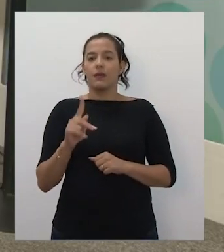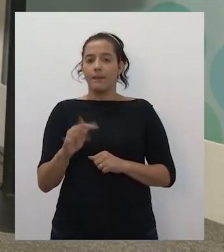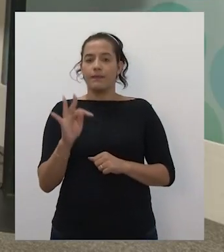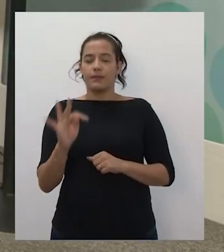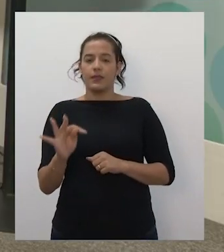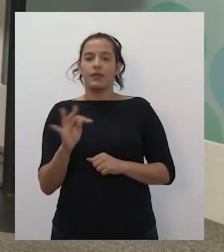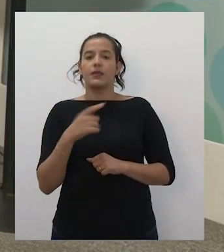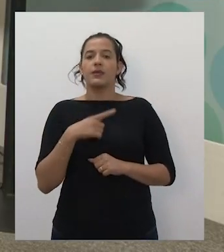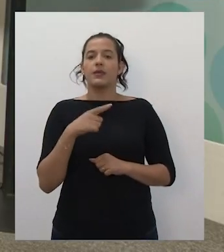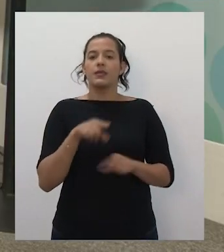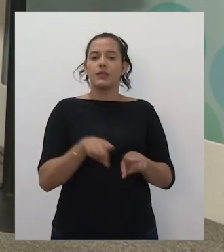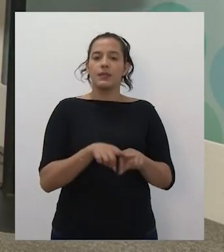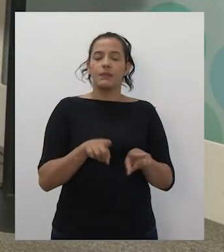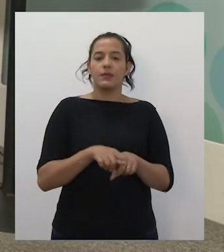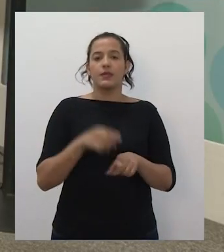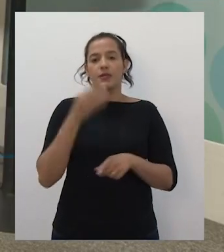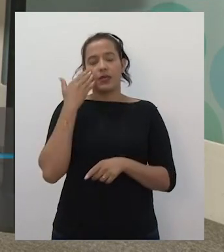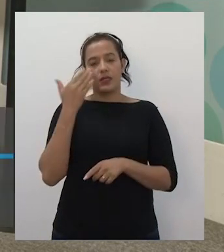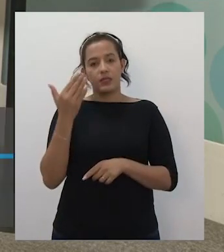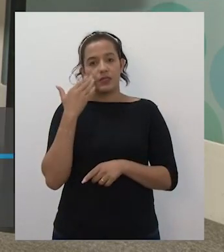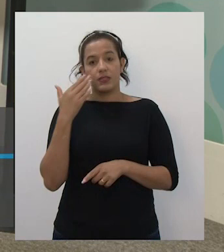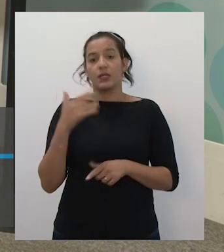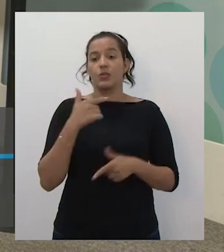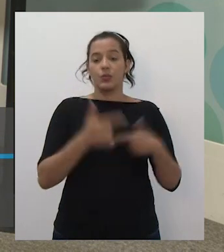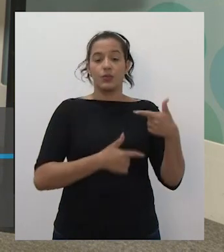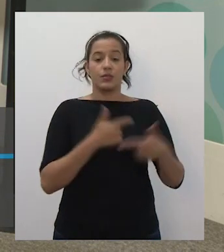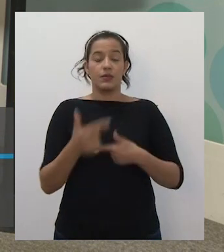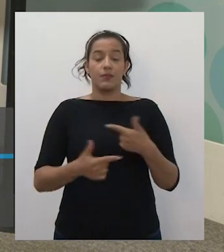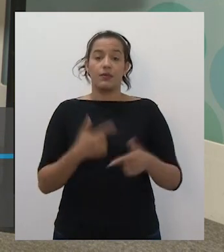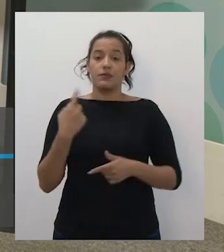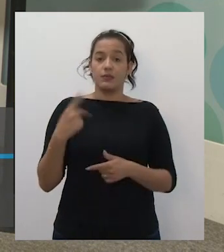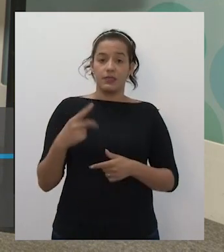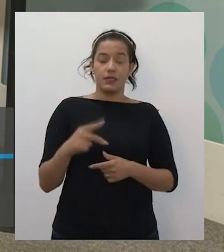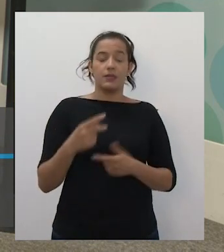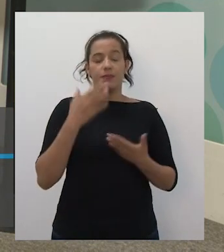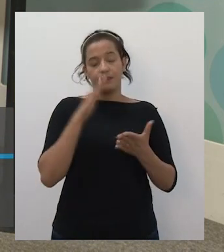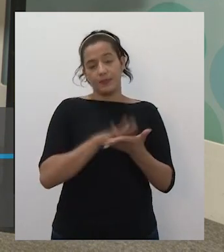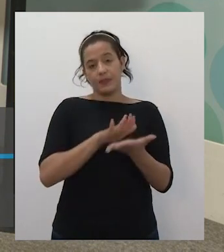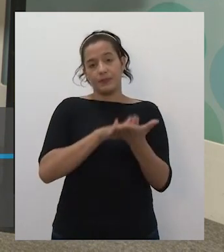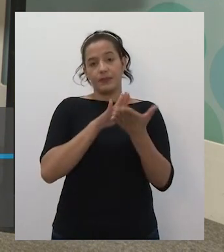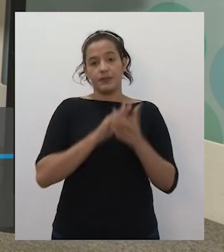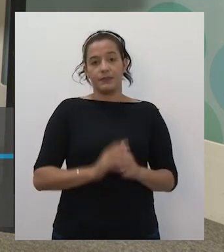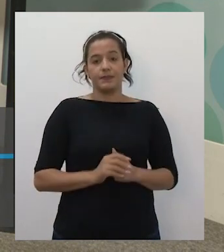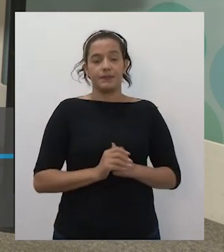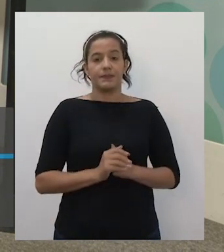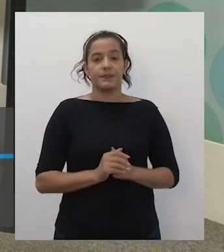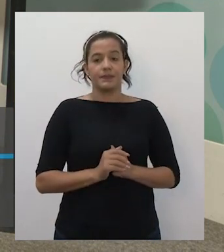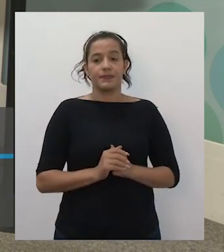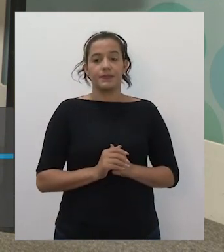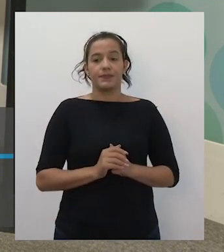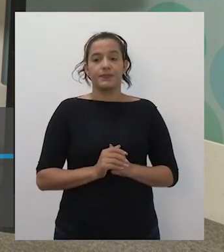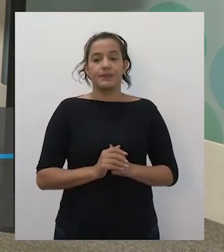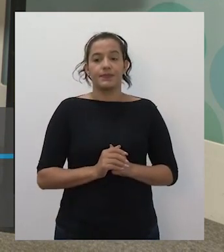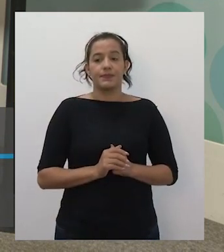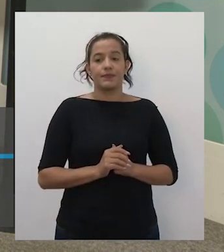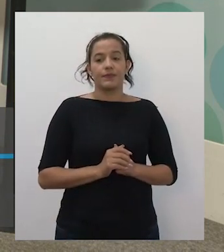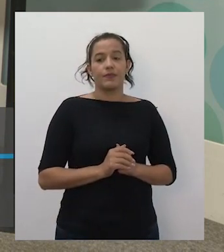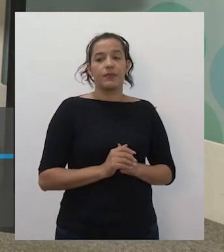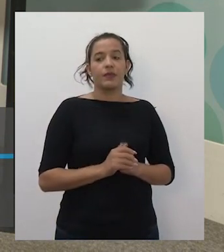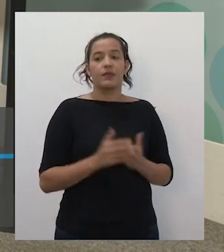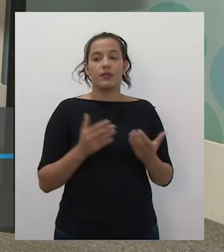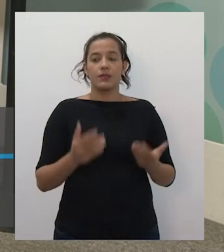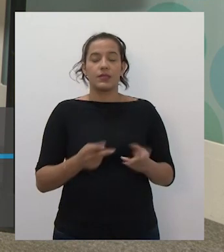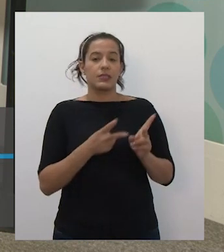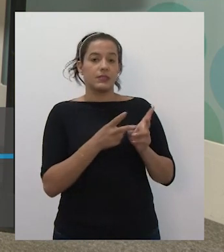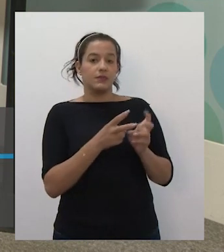trabalho que ele realizava, né? Ou vem realizando também, então parabéns mais uma vez. E eu gostaria de conversar um pouquinho, né, que a gente percebe aí na fala